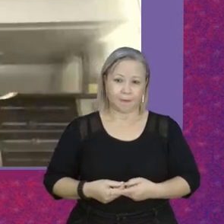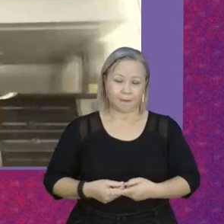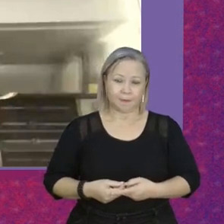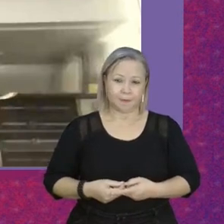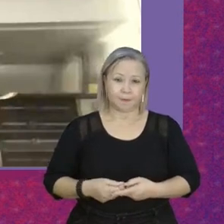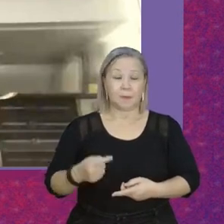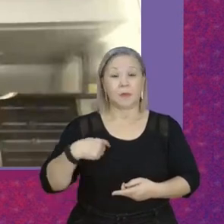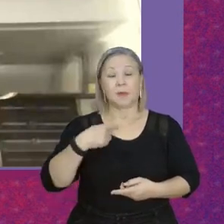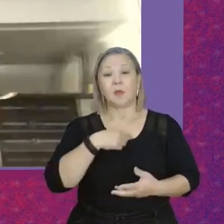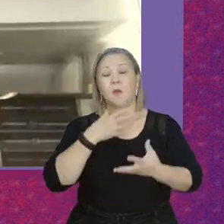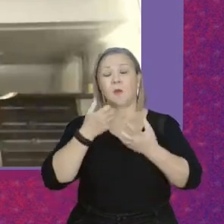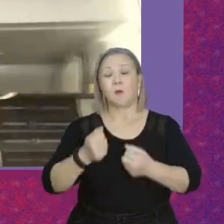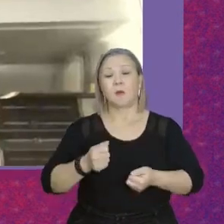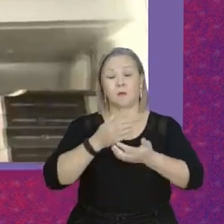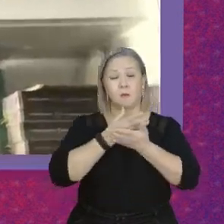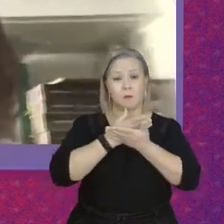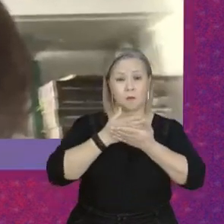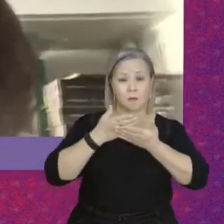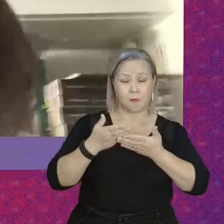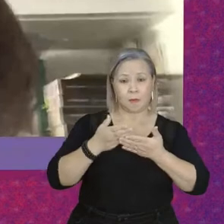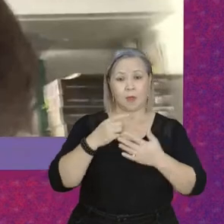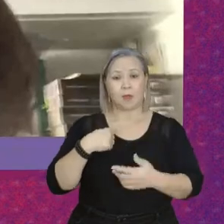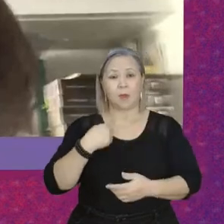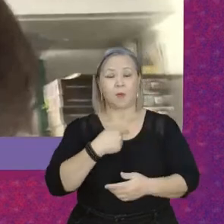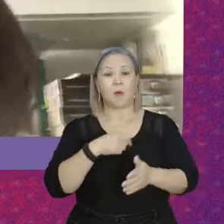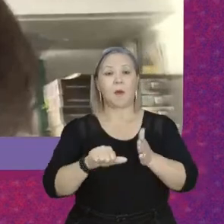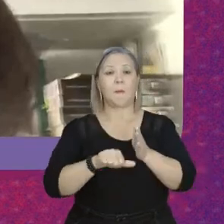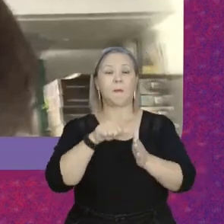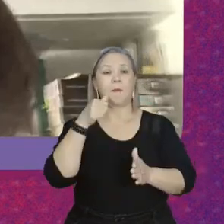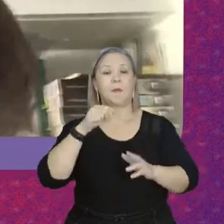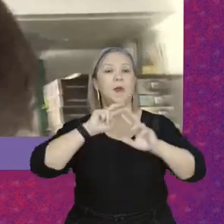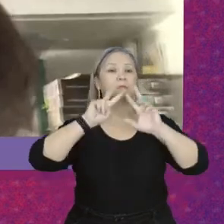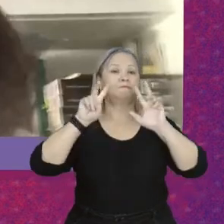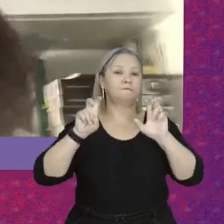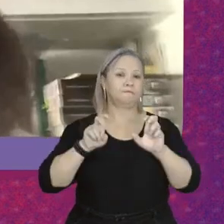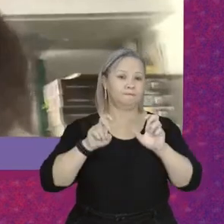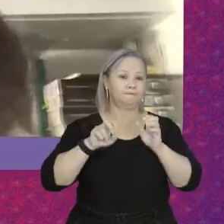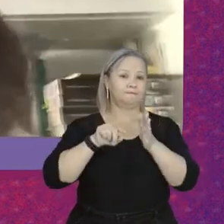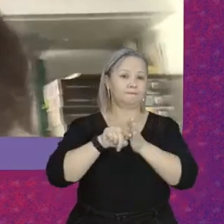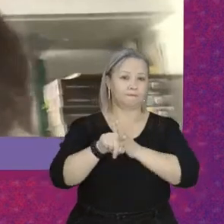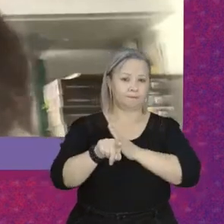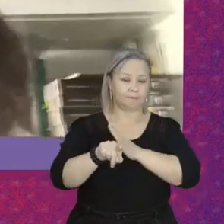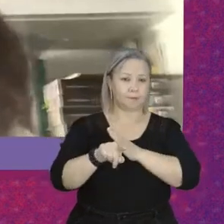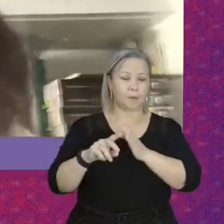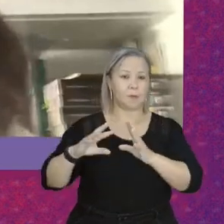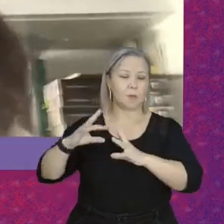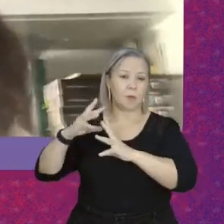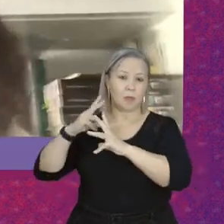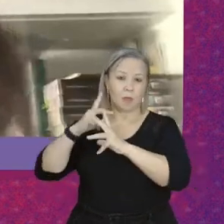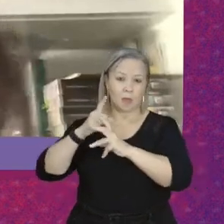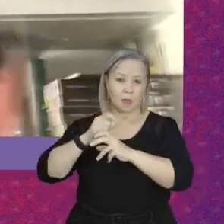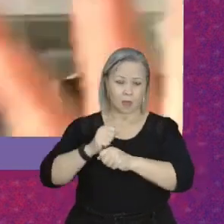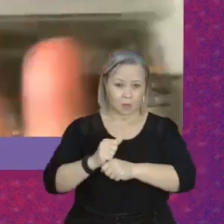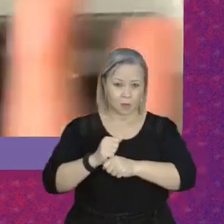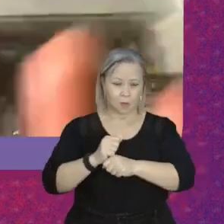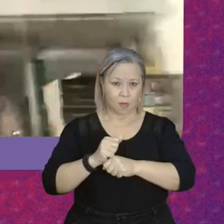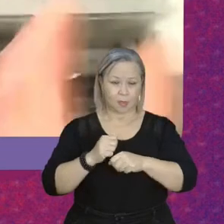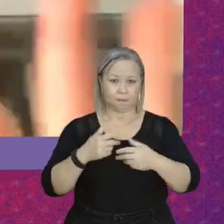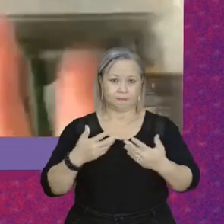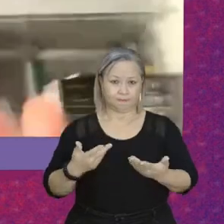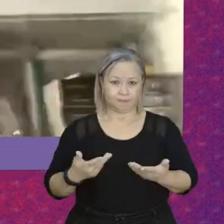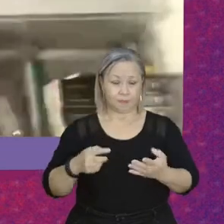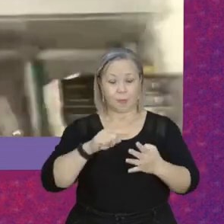nós vamos começar com a nossa primeira questão, retomando